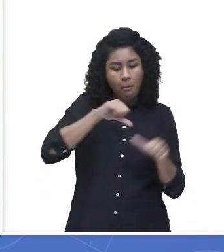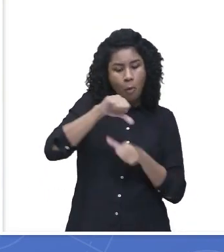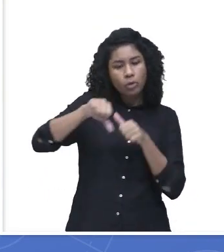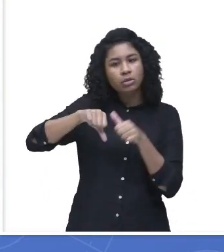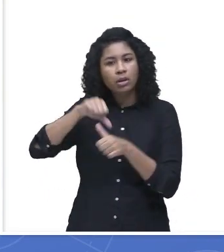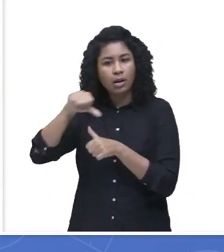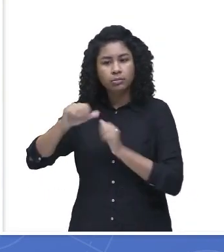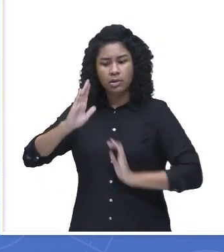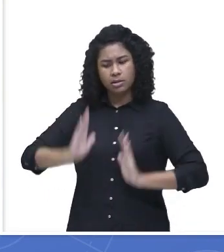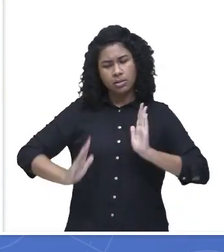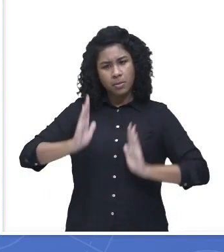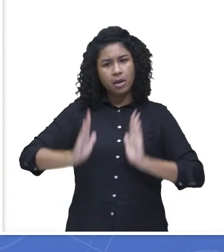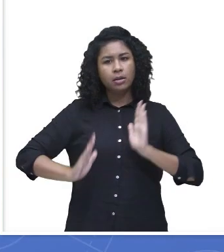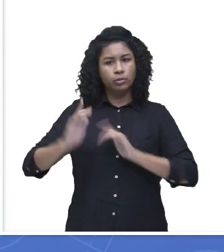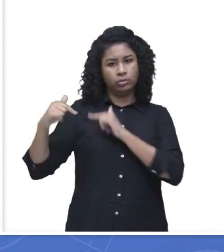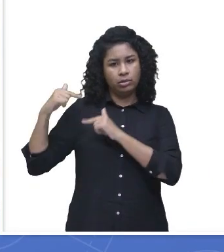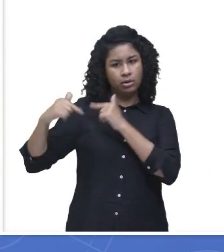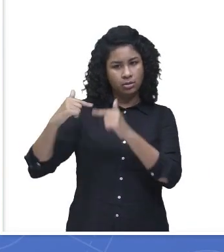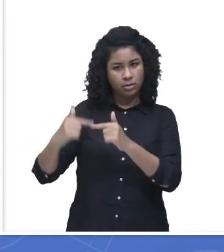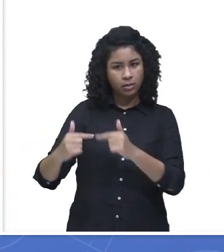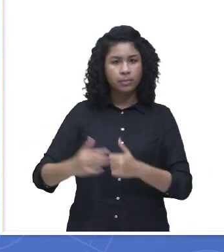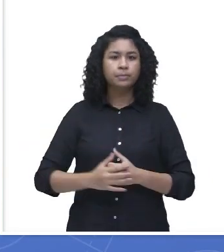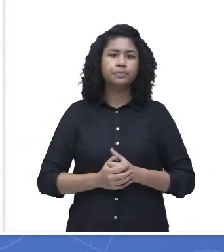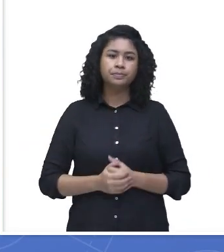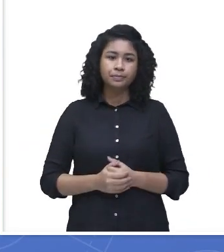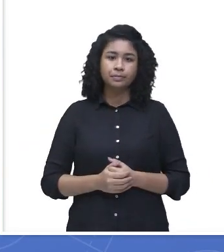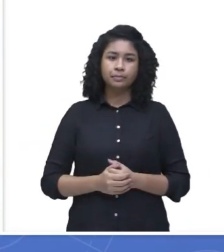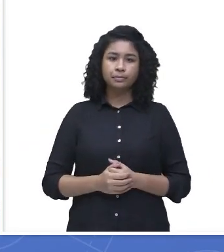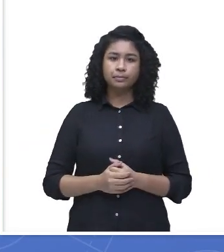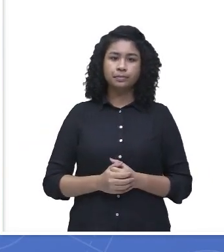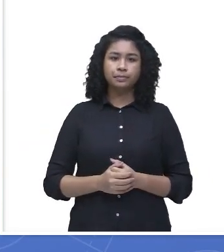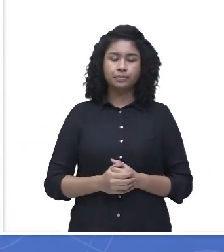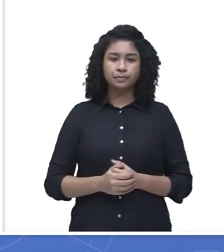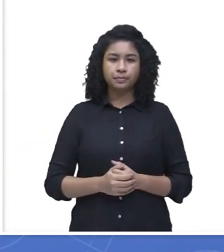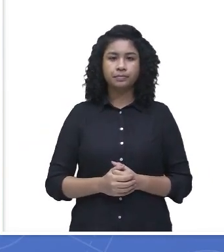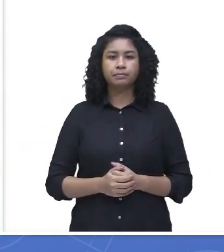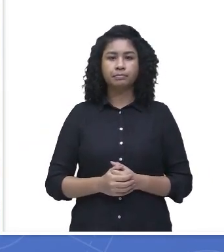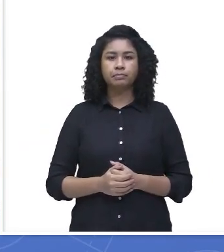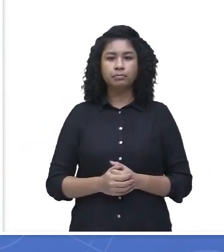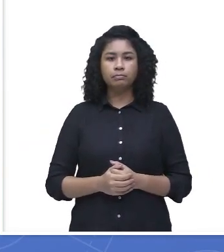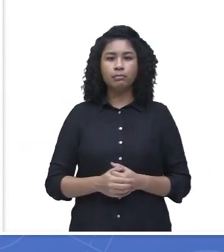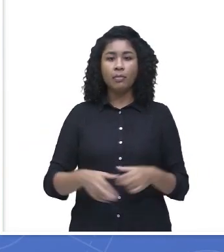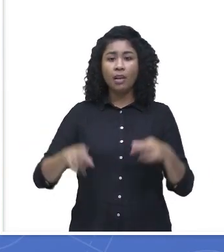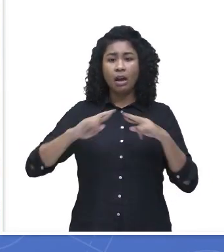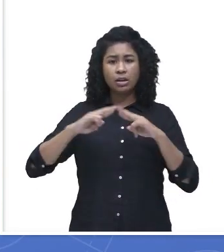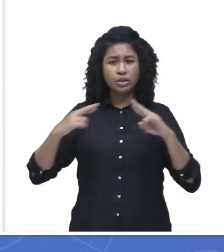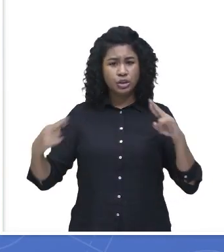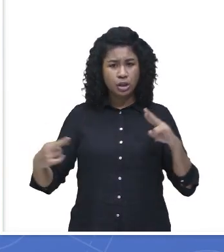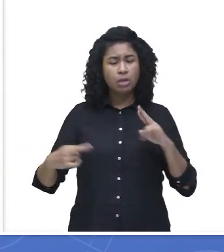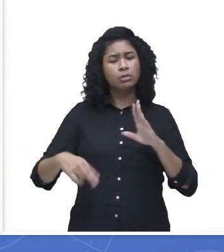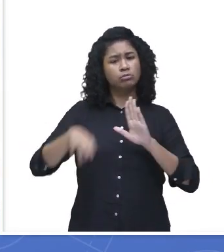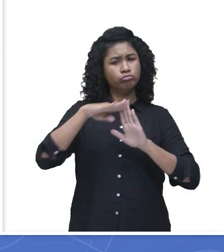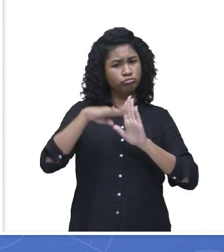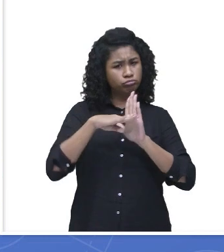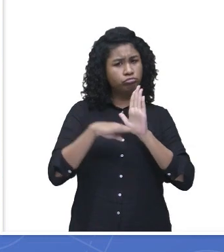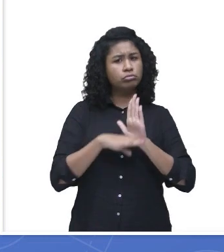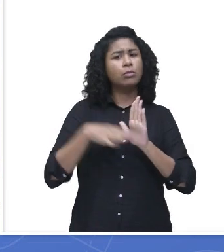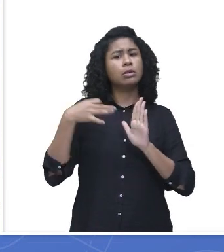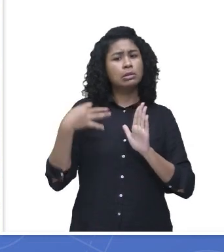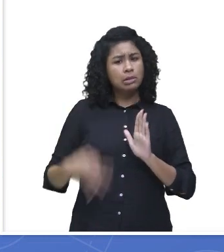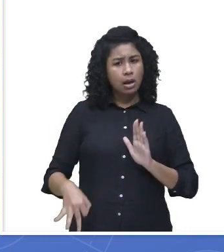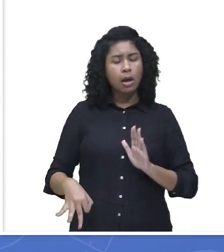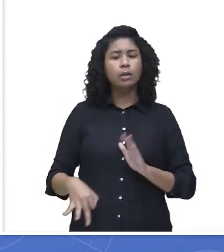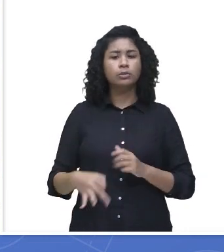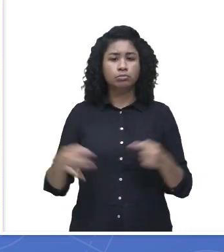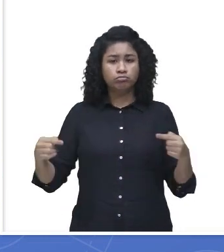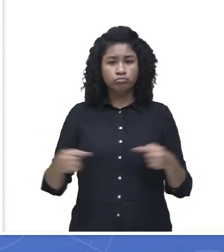aquele período. Continuando, a métrica e o esquema de rimas é bem rígido. O poema tem a forma de um